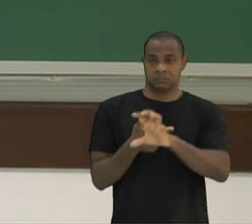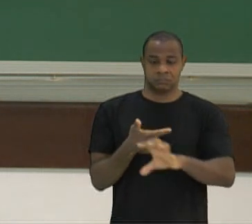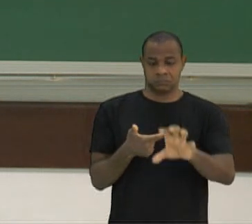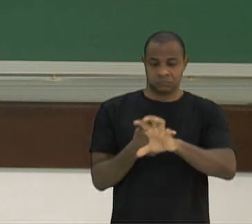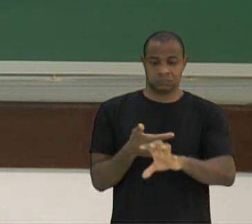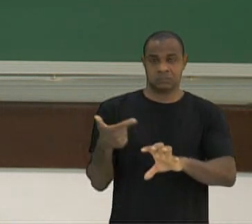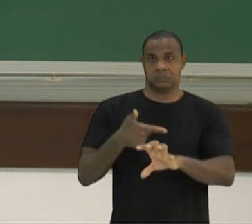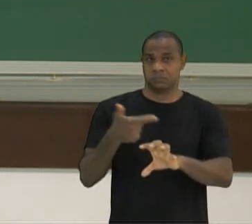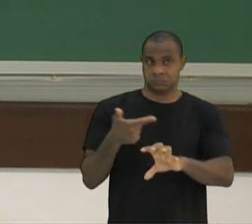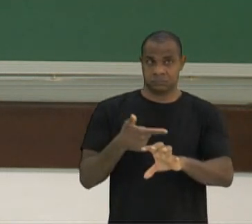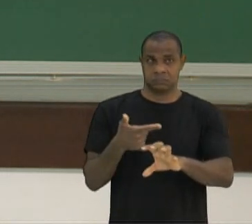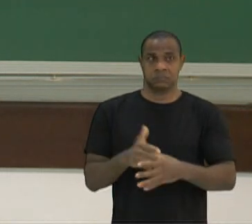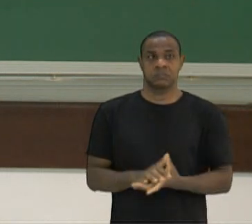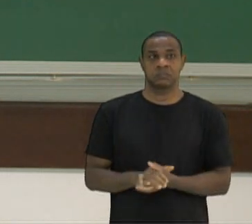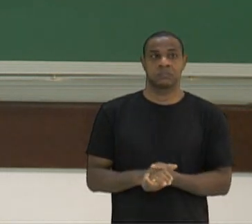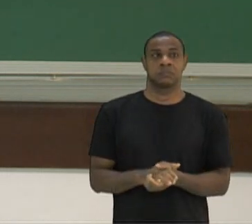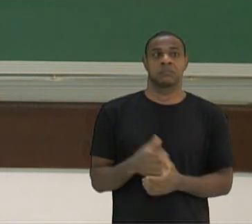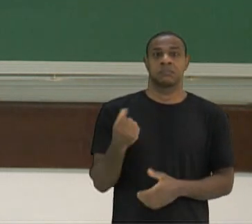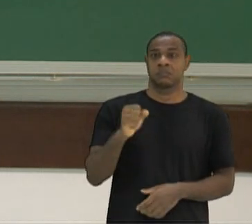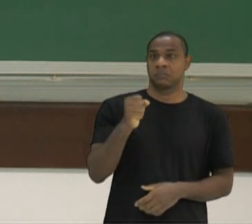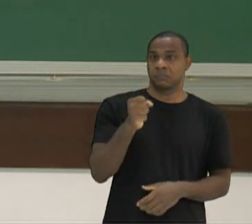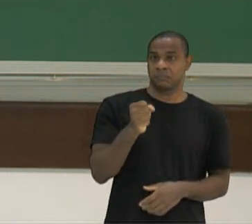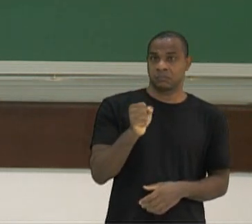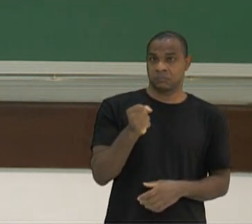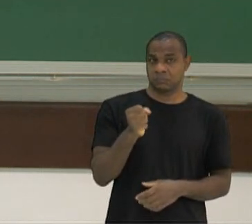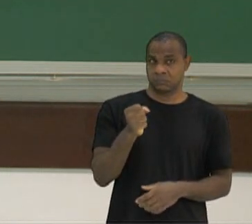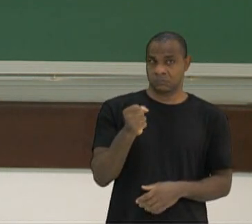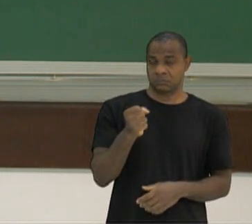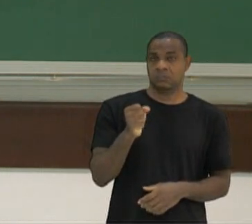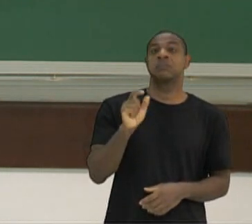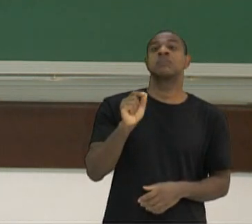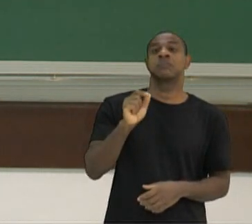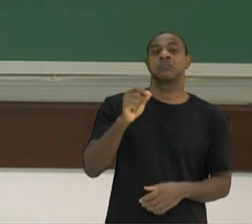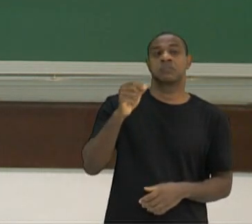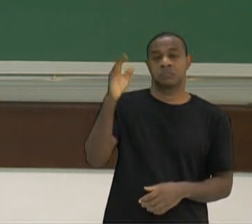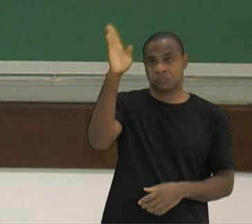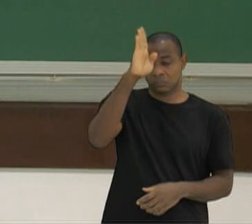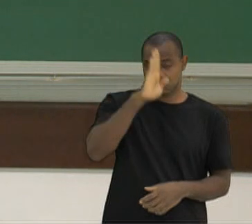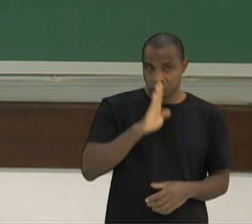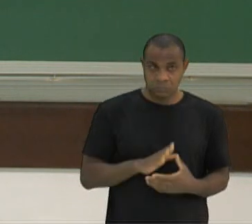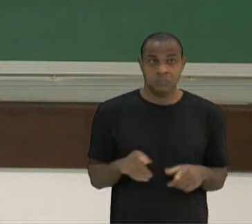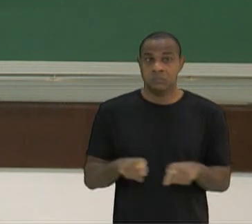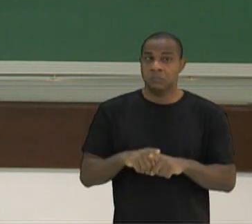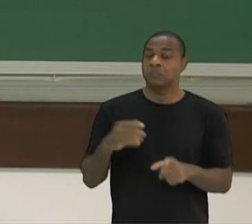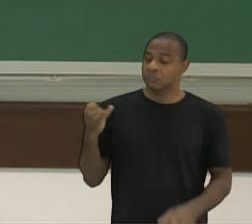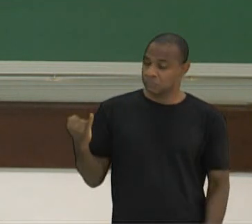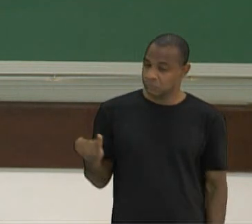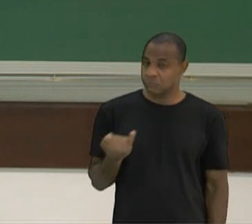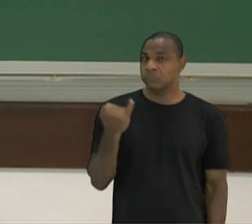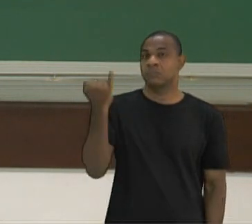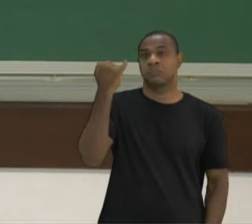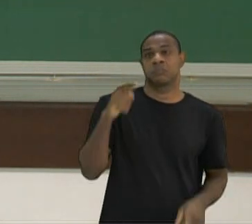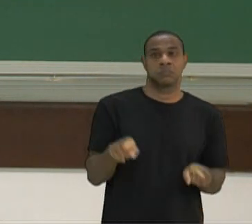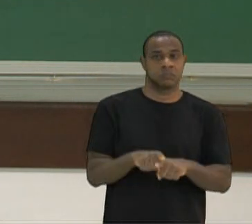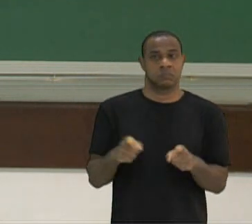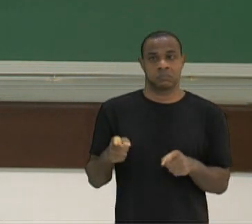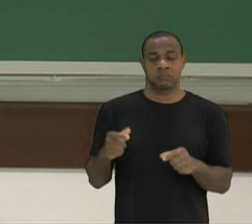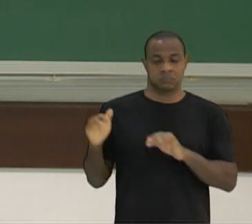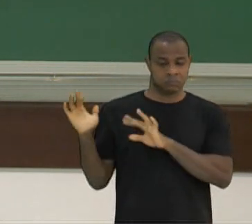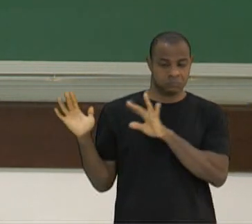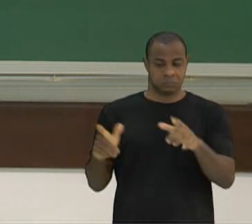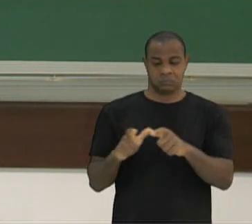país e a oitava do Brasil. Então, também tem uma importância ali em termos de urbanização e